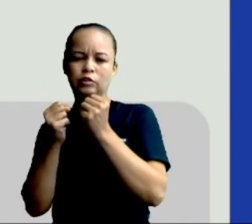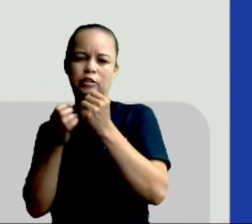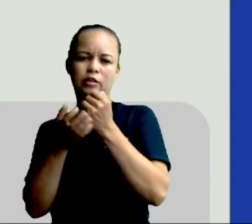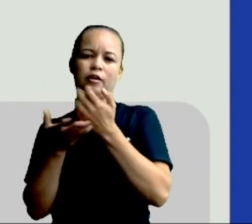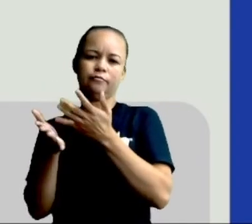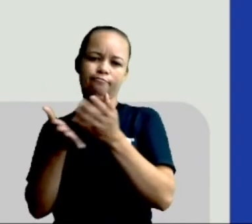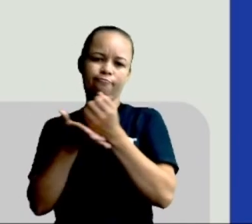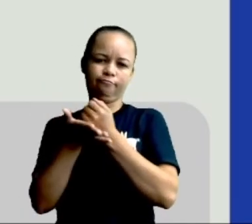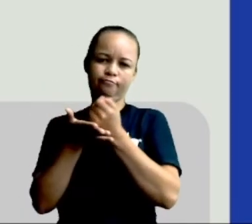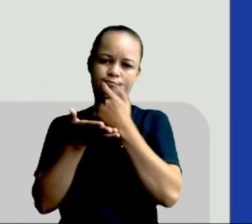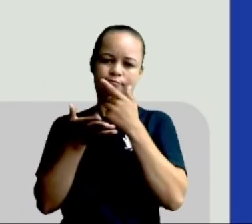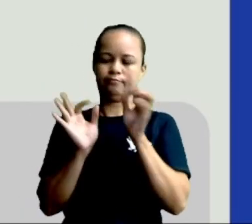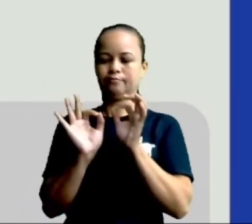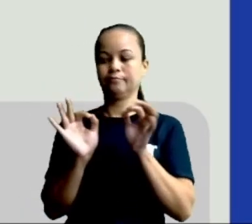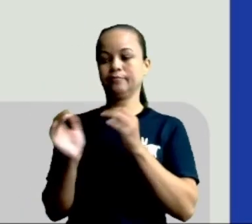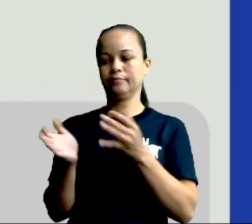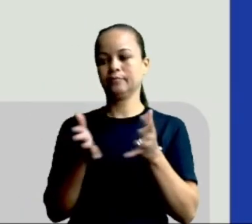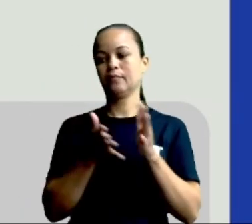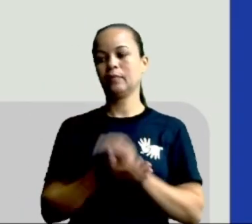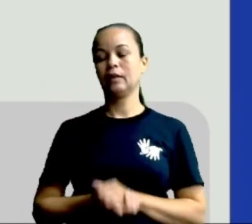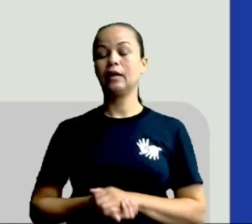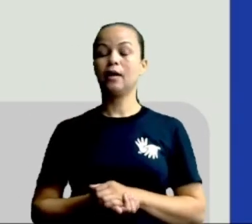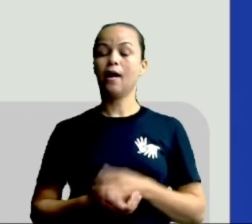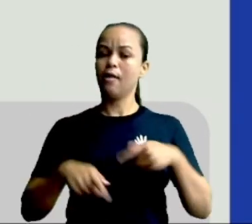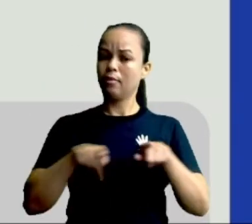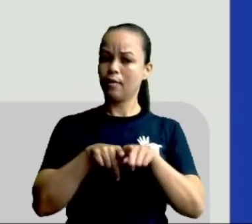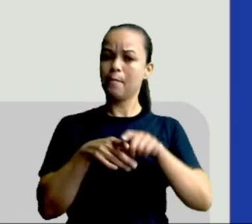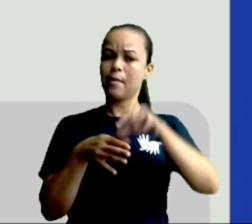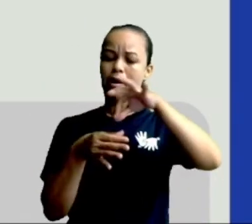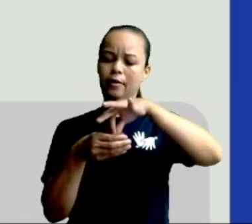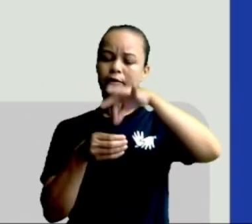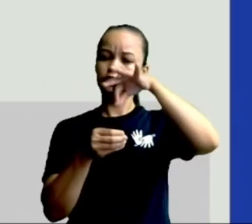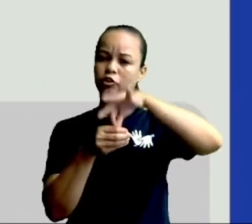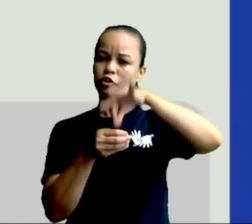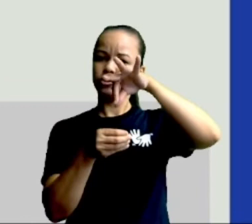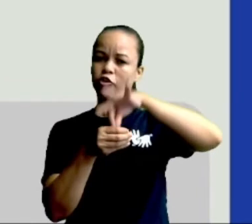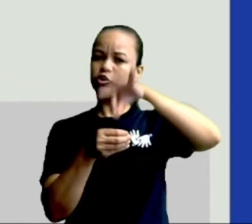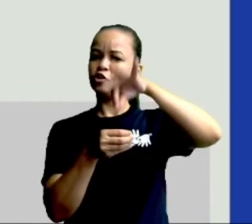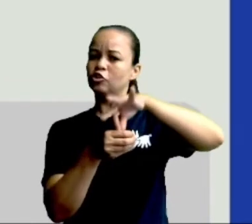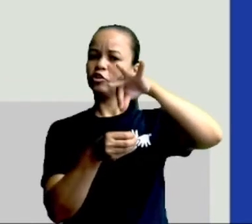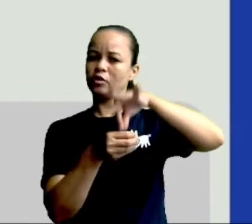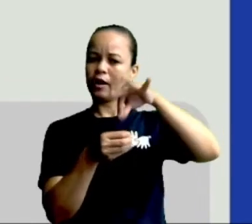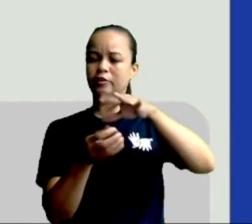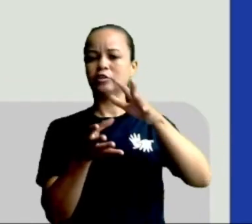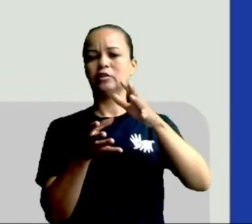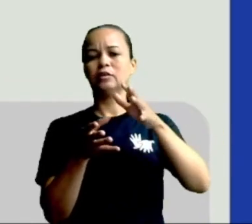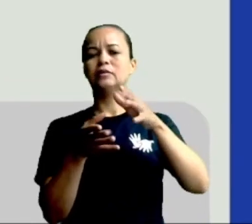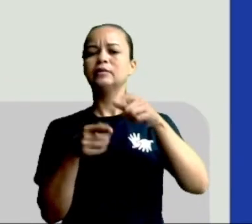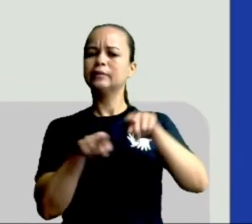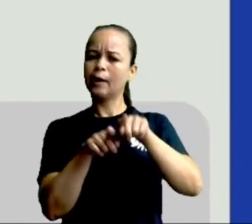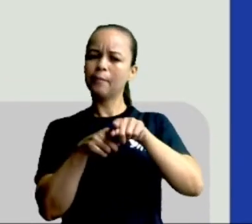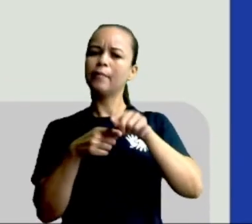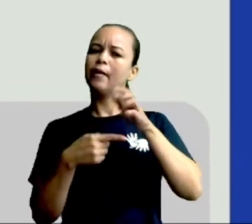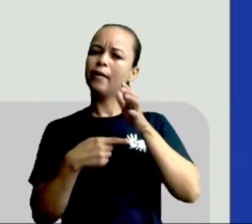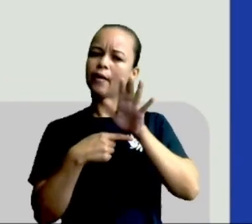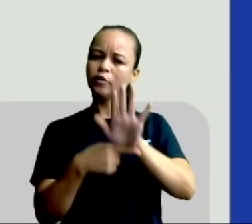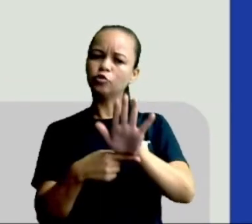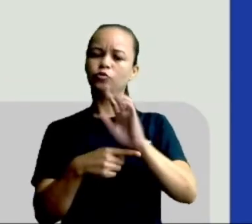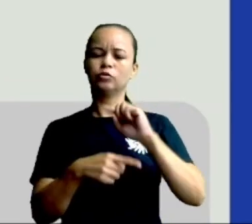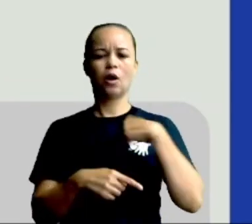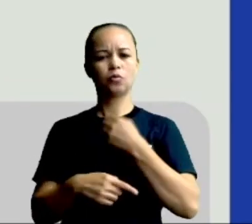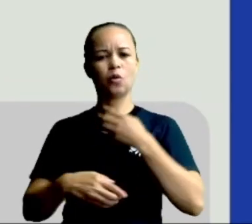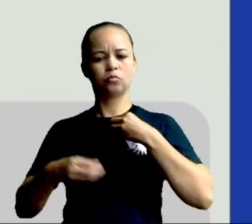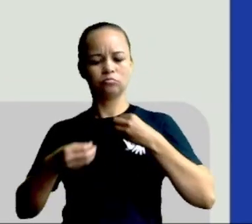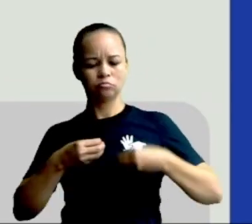né? E também, ó, chás. Os chás também ajudam muito o nosso organismo em diversas coisas,